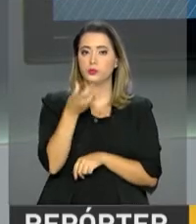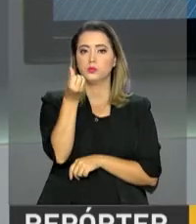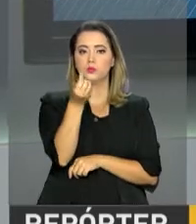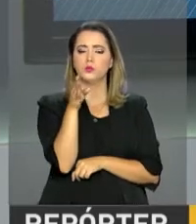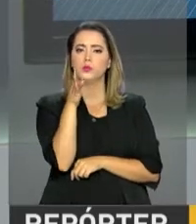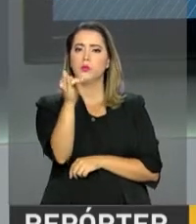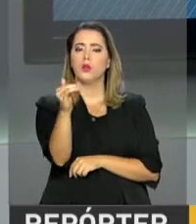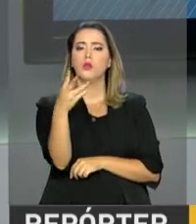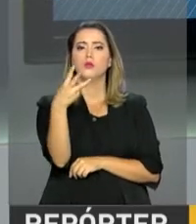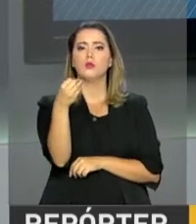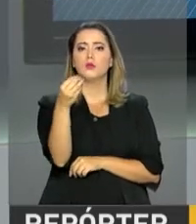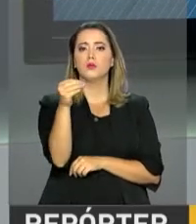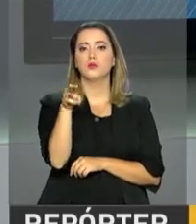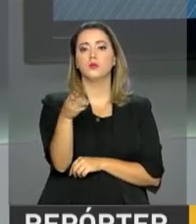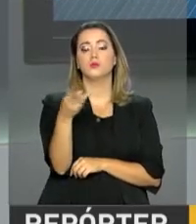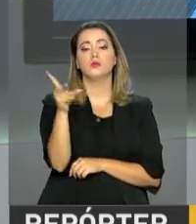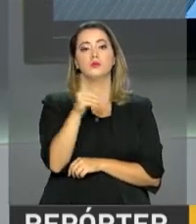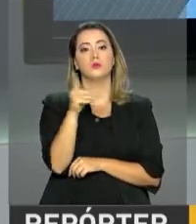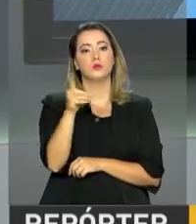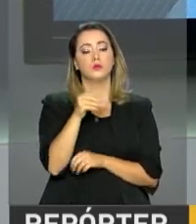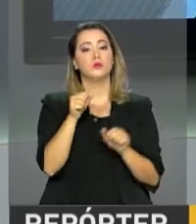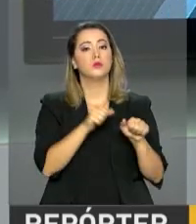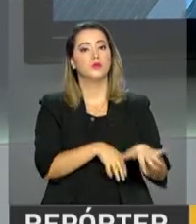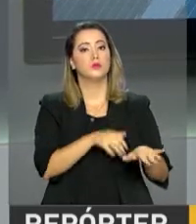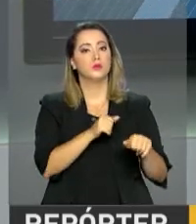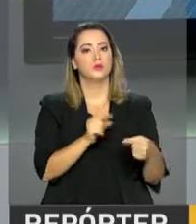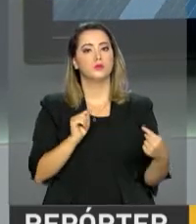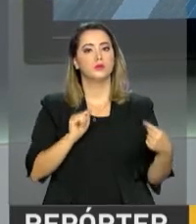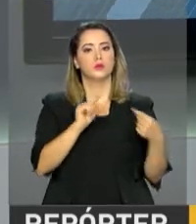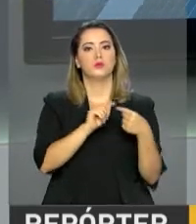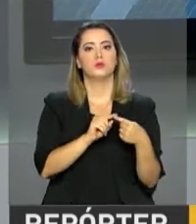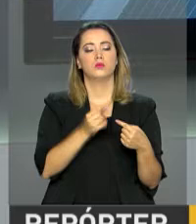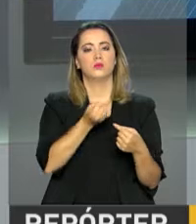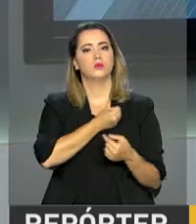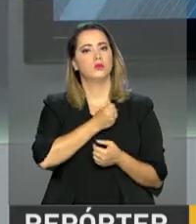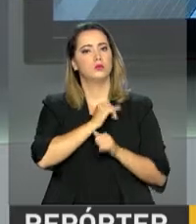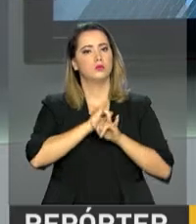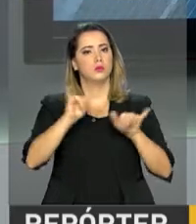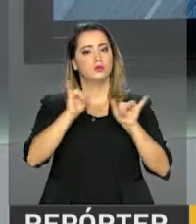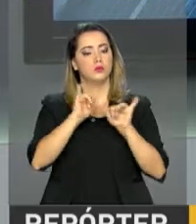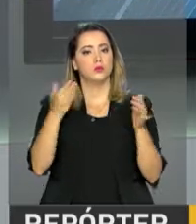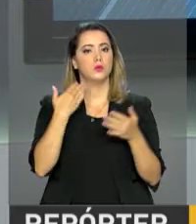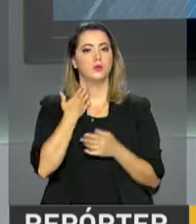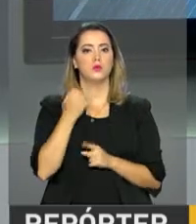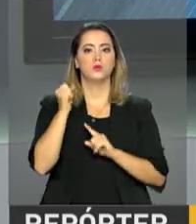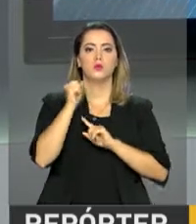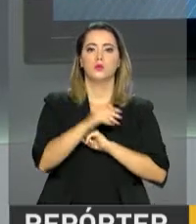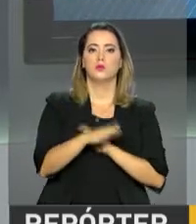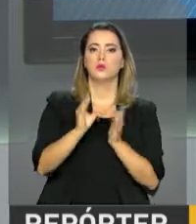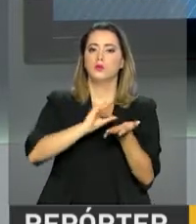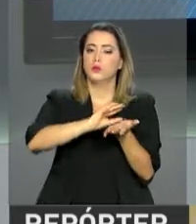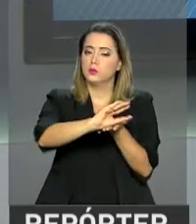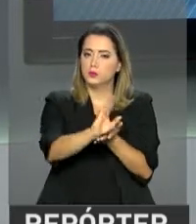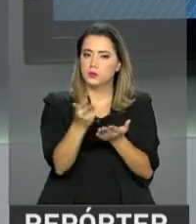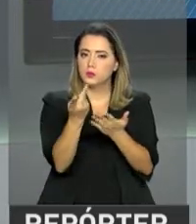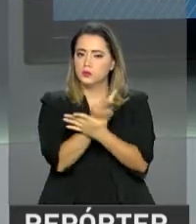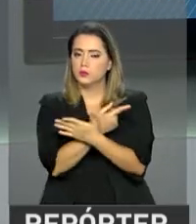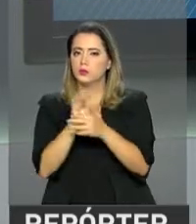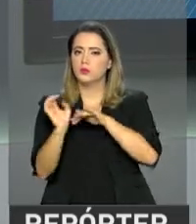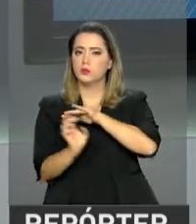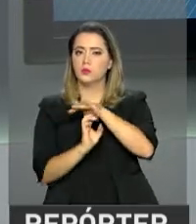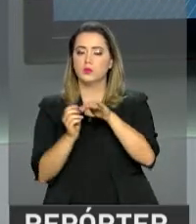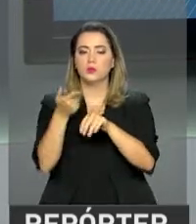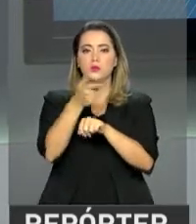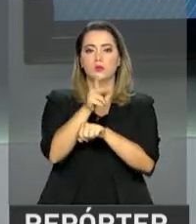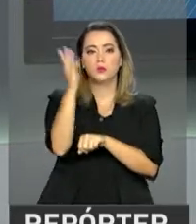bilhões e 300 milhões de dólares em setembro de acordo com os dados divulgados hoje pelo banco central o investimento feito por empresas